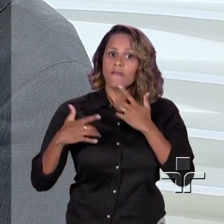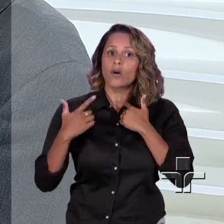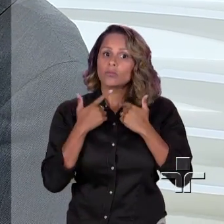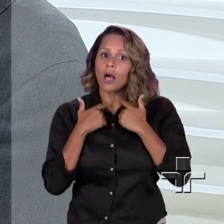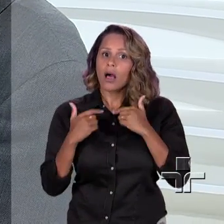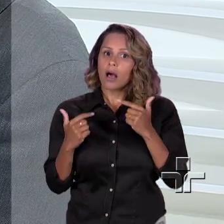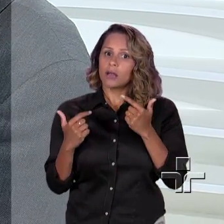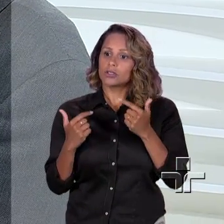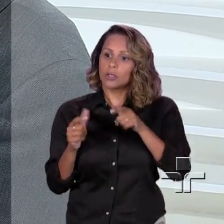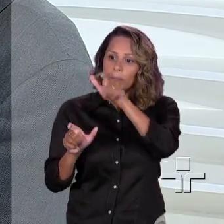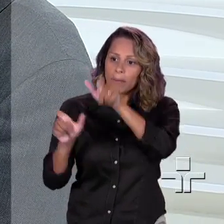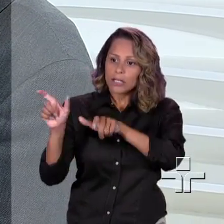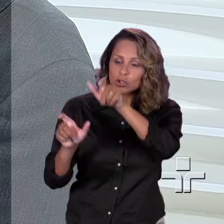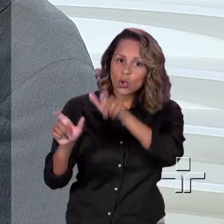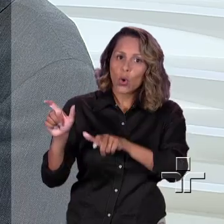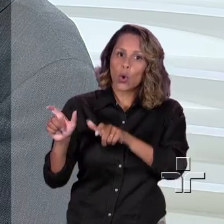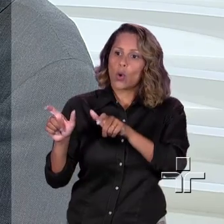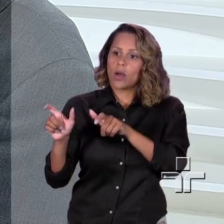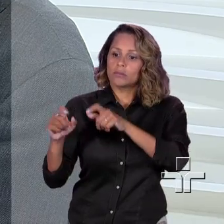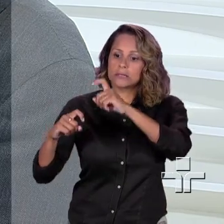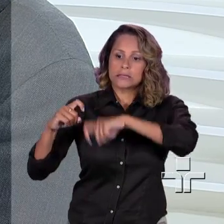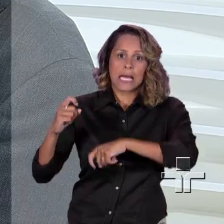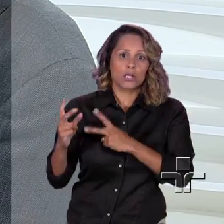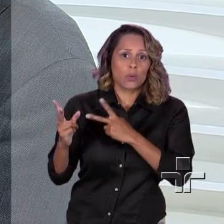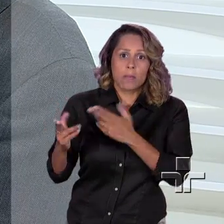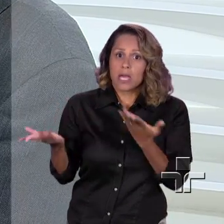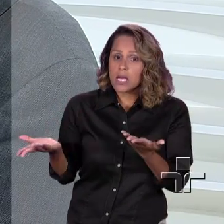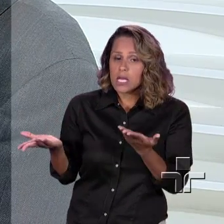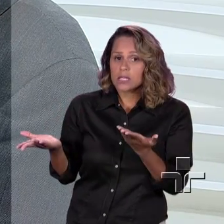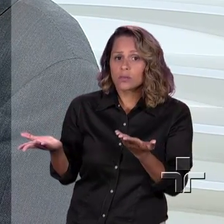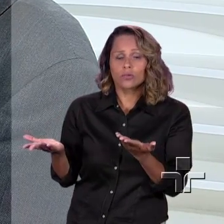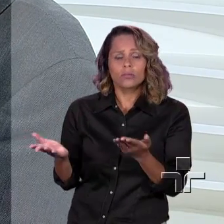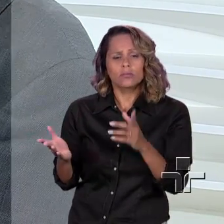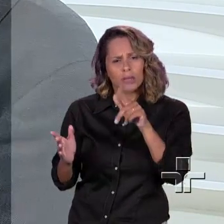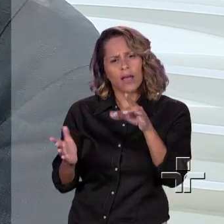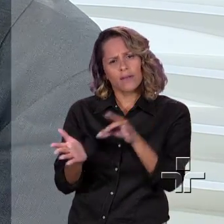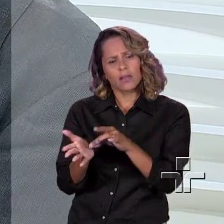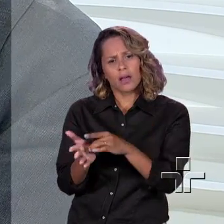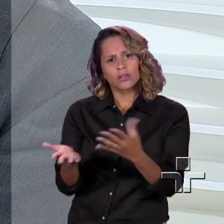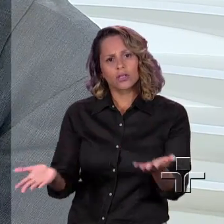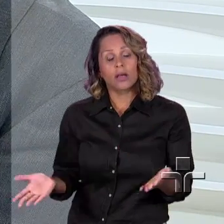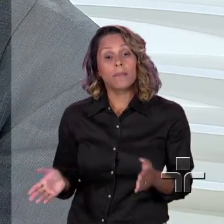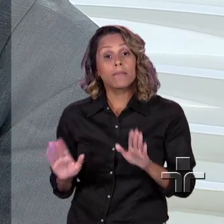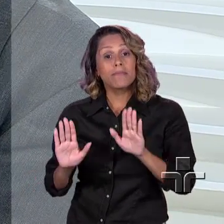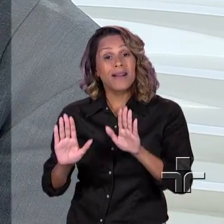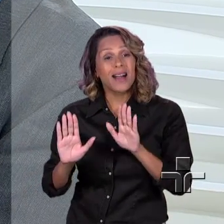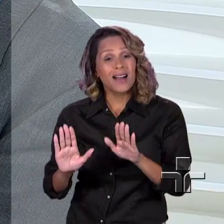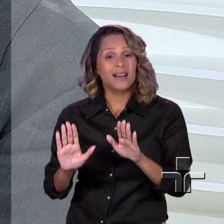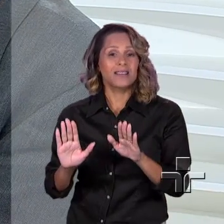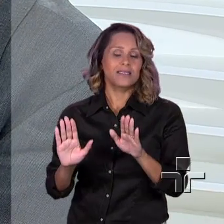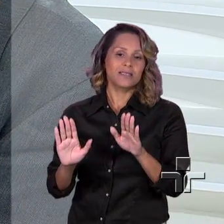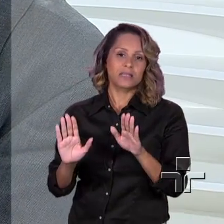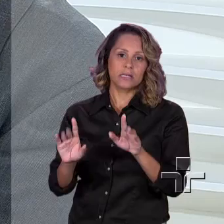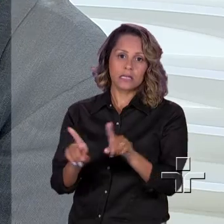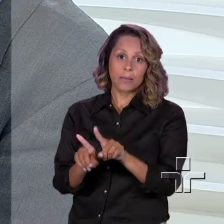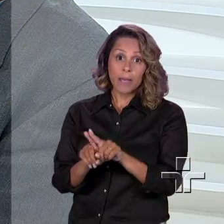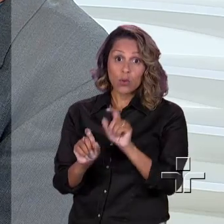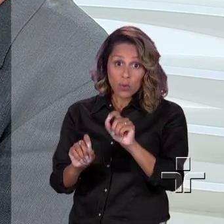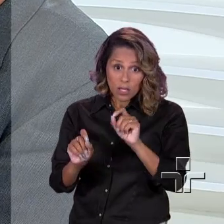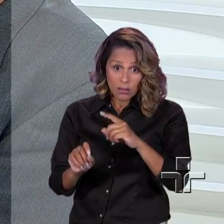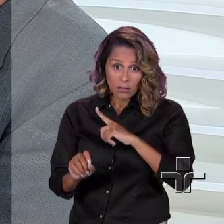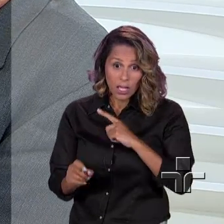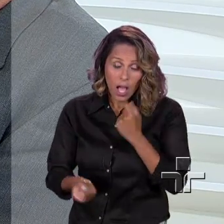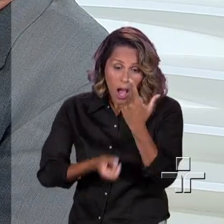classe social ou ideologia. Isso é verdade. Só que certos movimentos